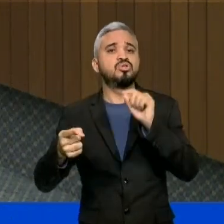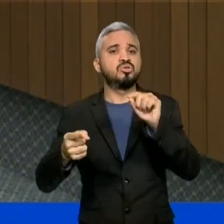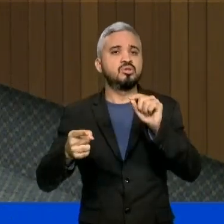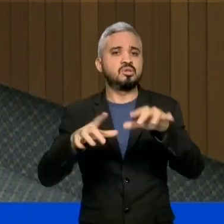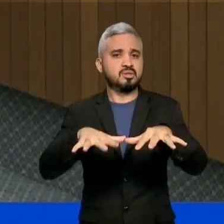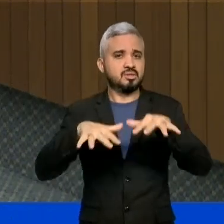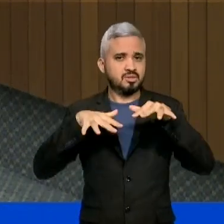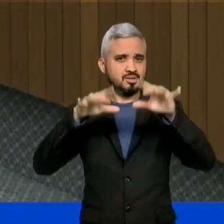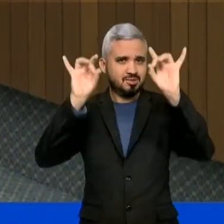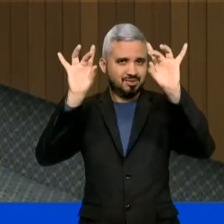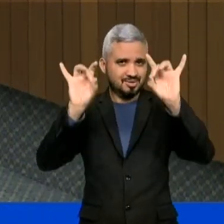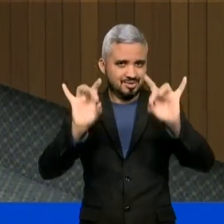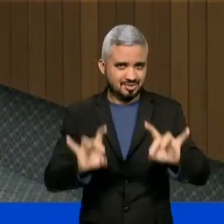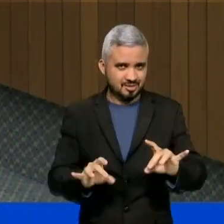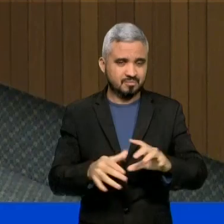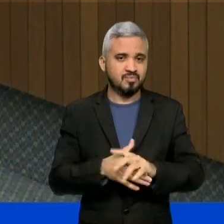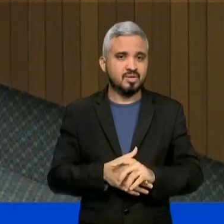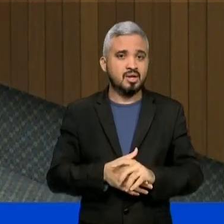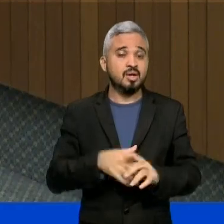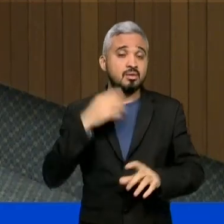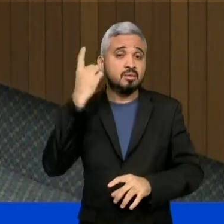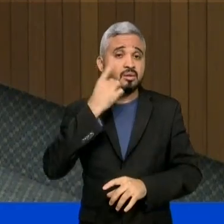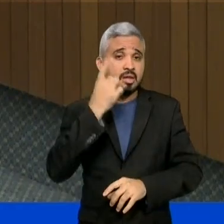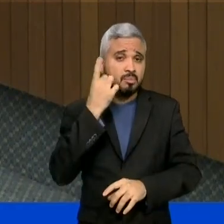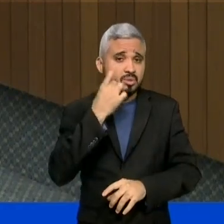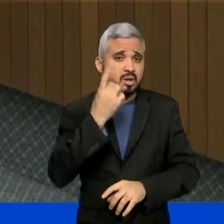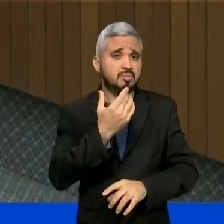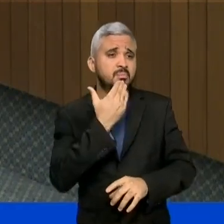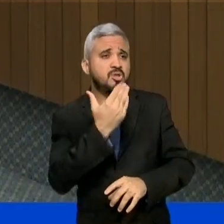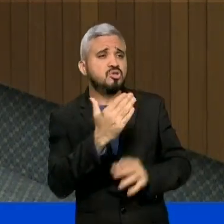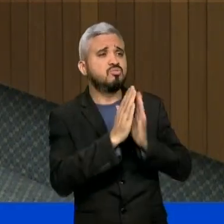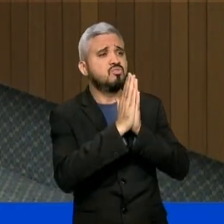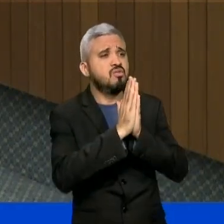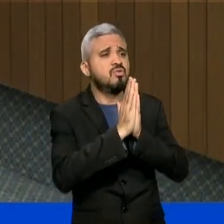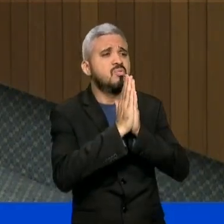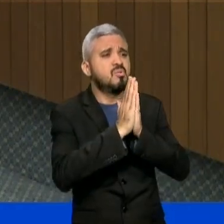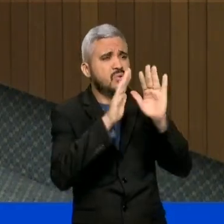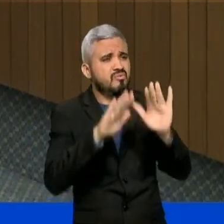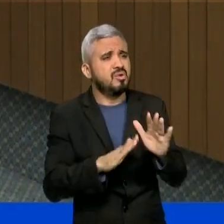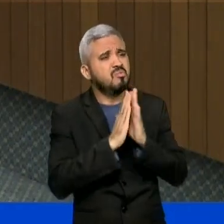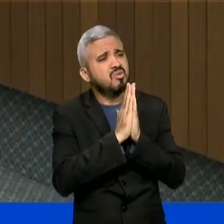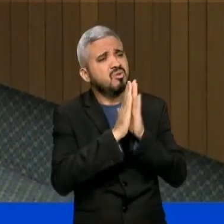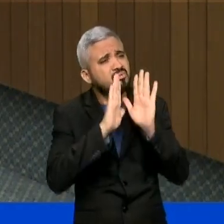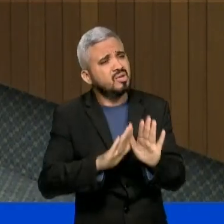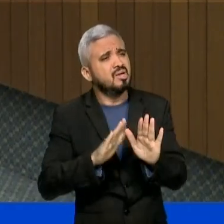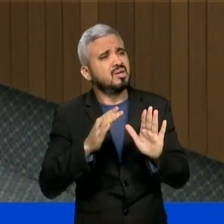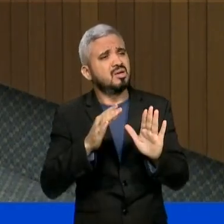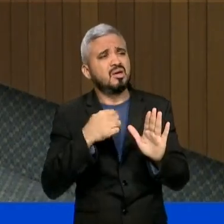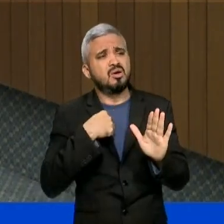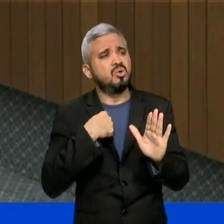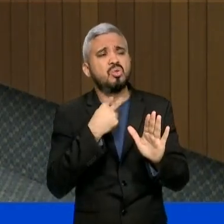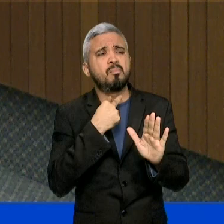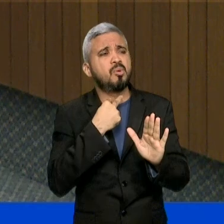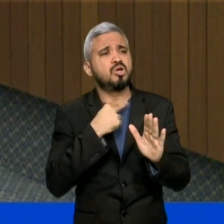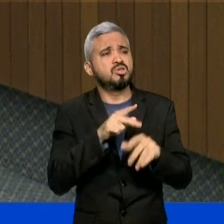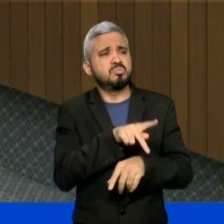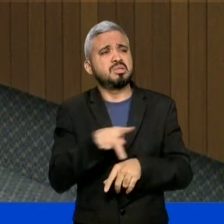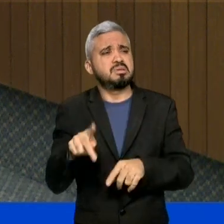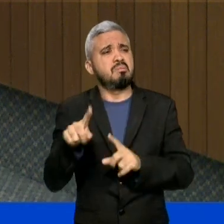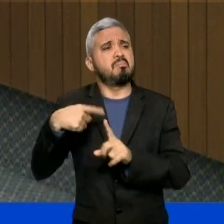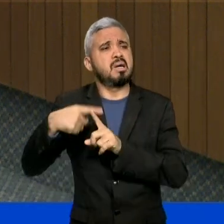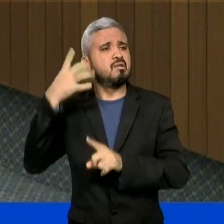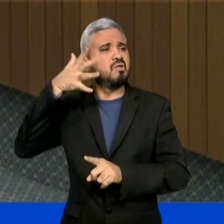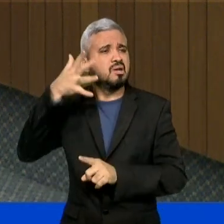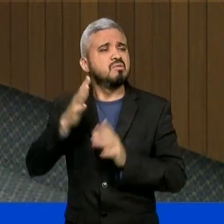me presidir e discursar da tribuna, fica para pelo menos dois no plenário. E na sexta-feira, em período pré-eleitoral, já